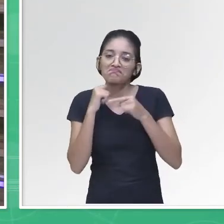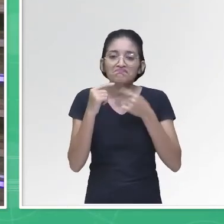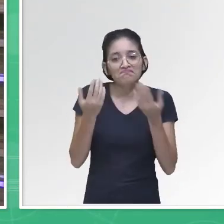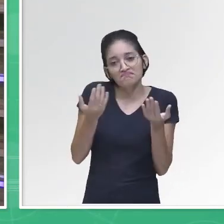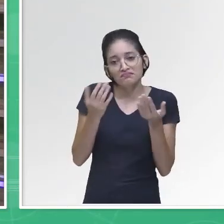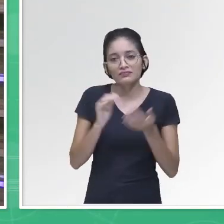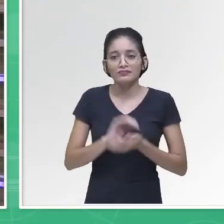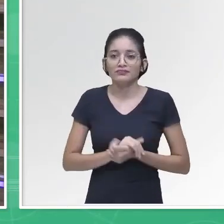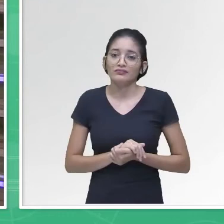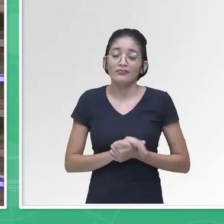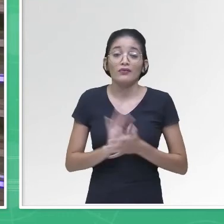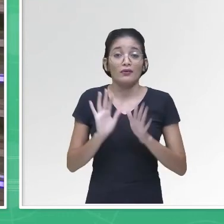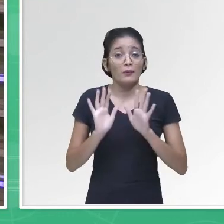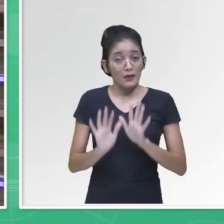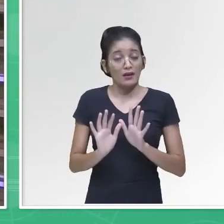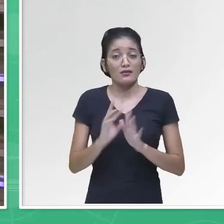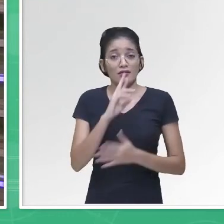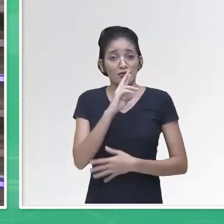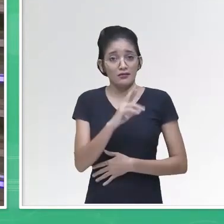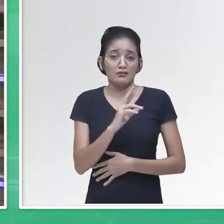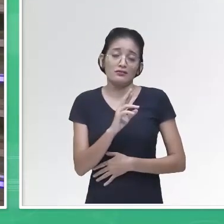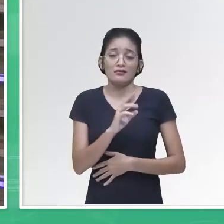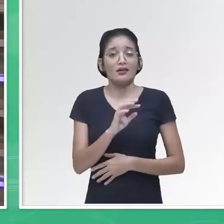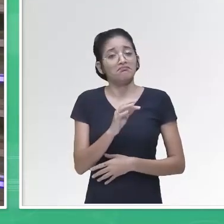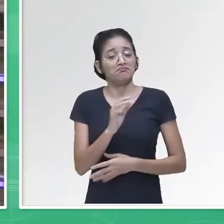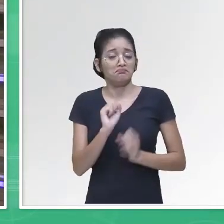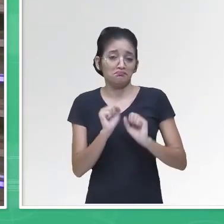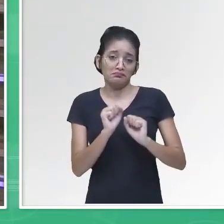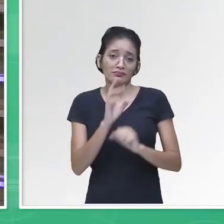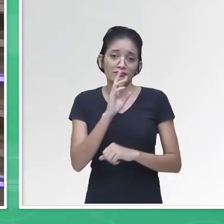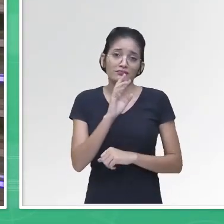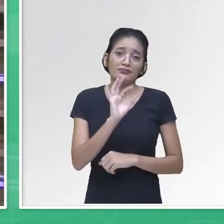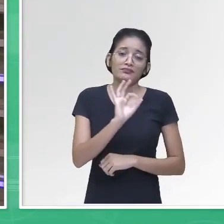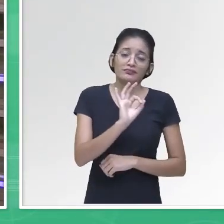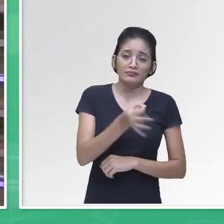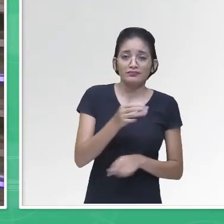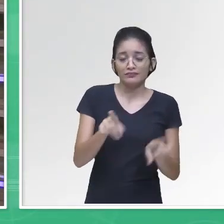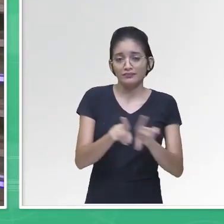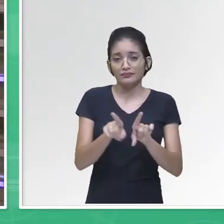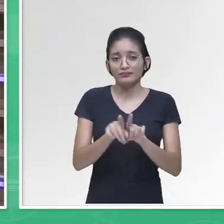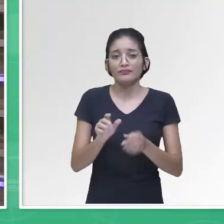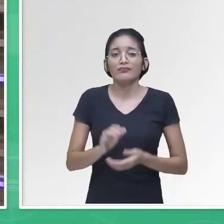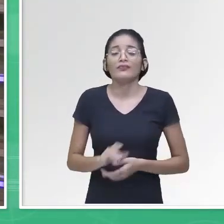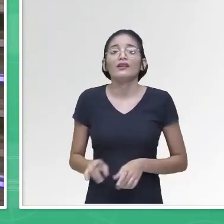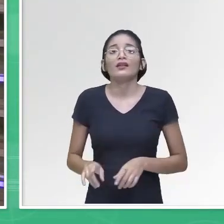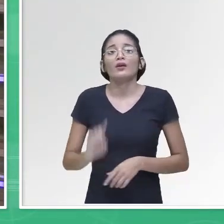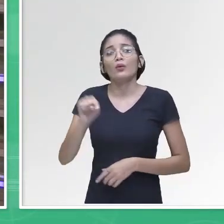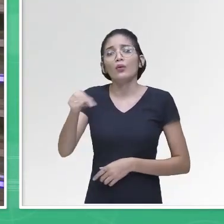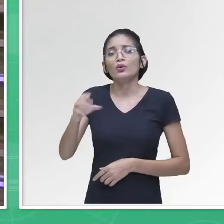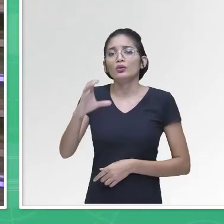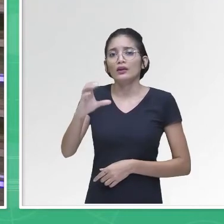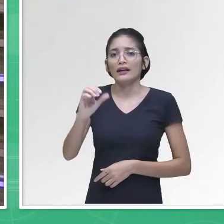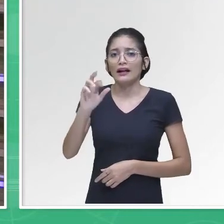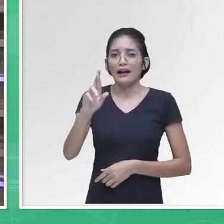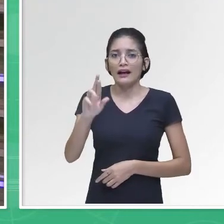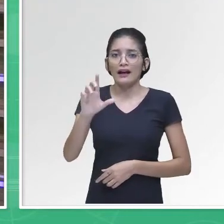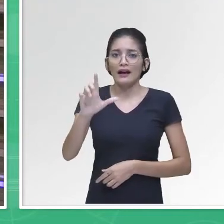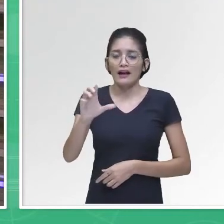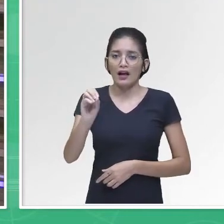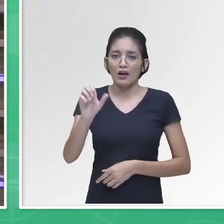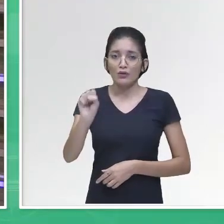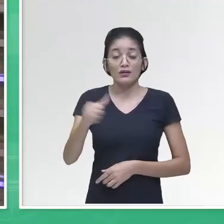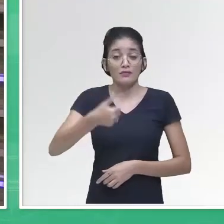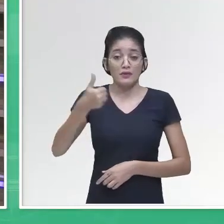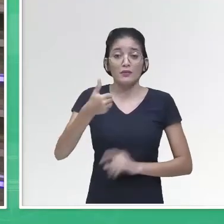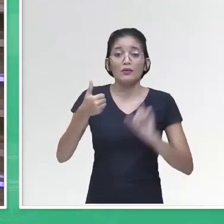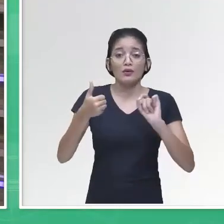com dúvida, mas ele vai acertar, né? Temos o Carlos Rinan. A primeira questão é a